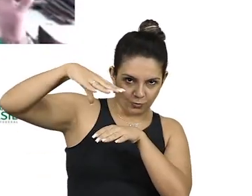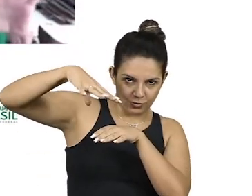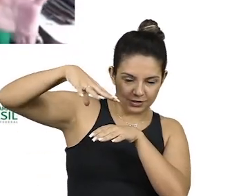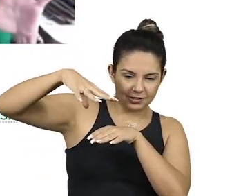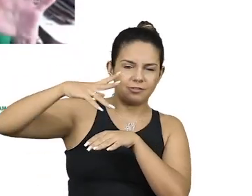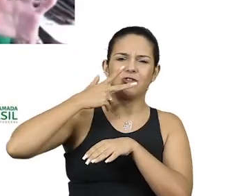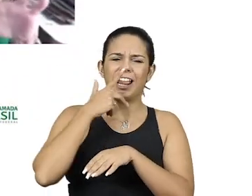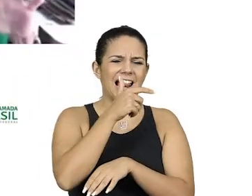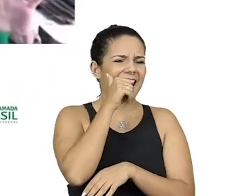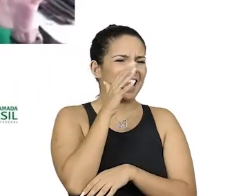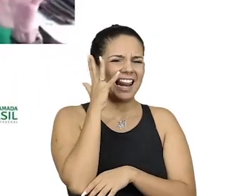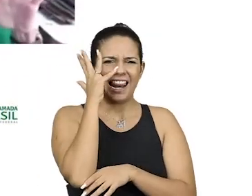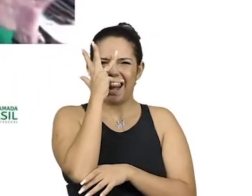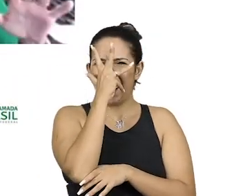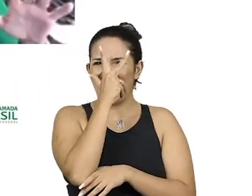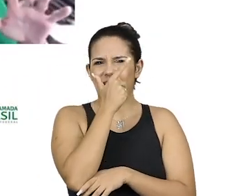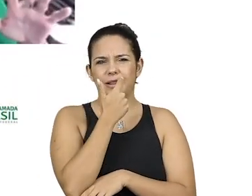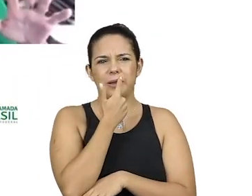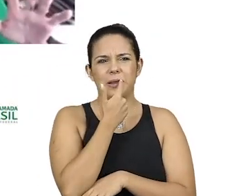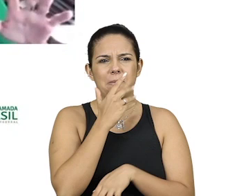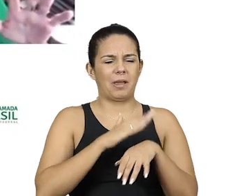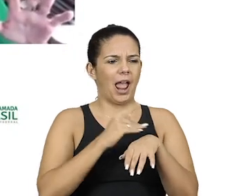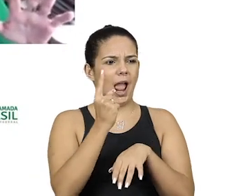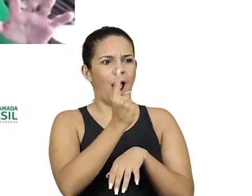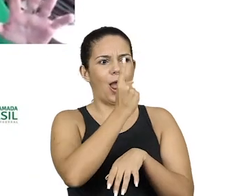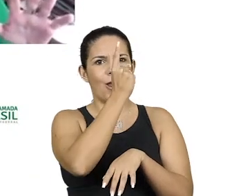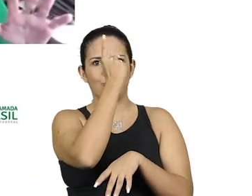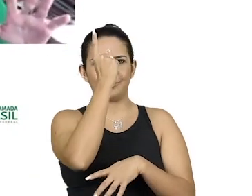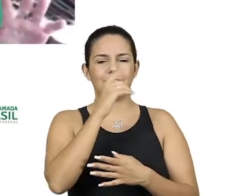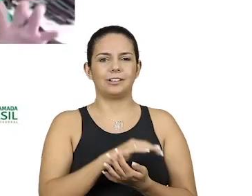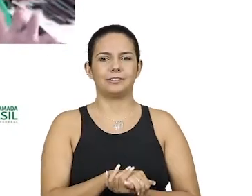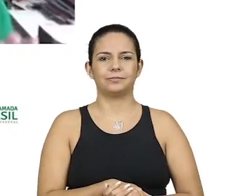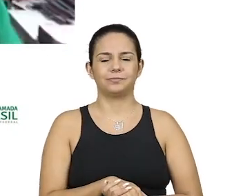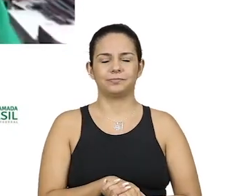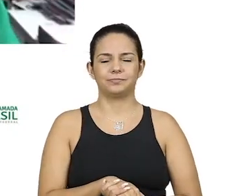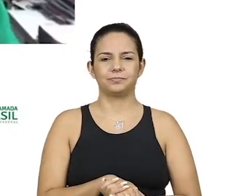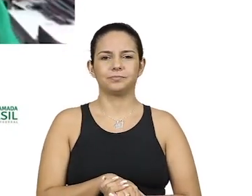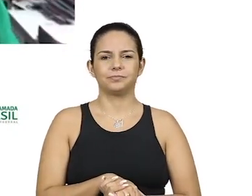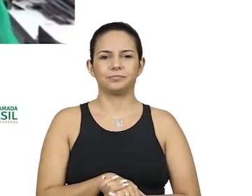linda, linda, me pareceu mais alta do que era na verdade,